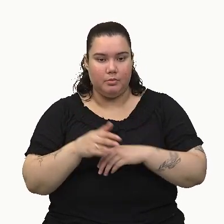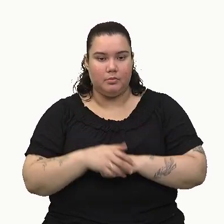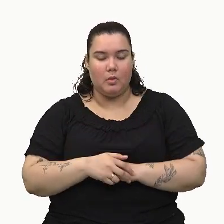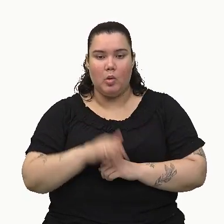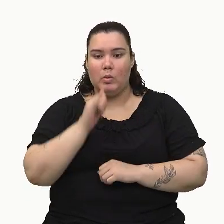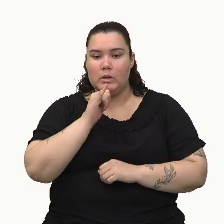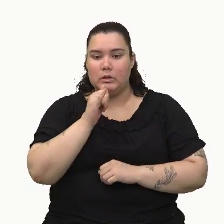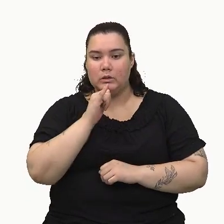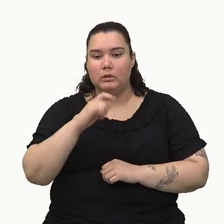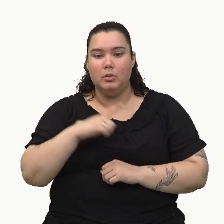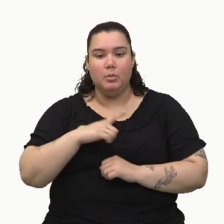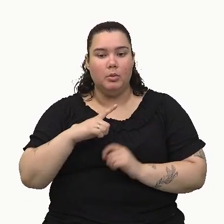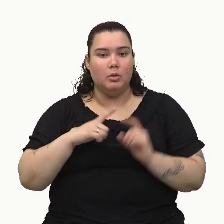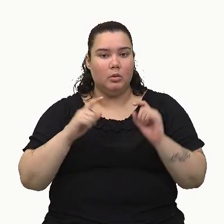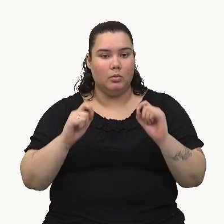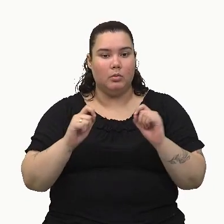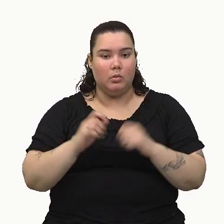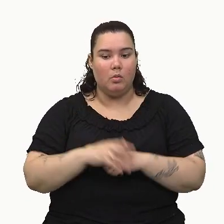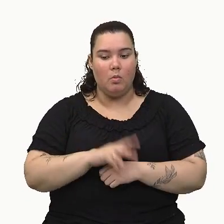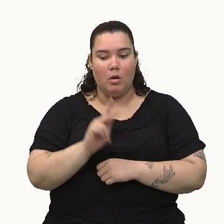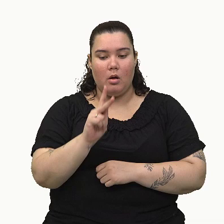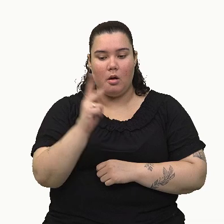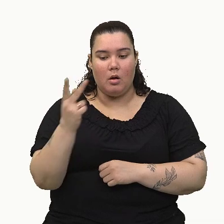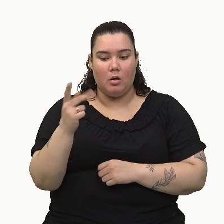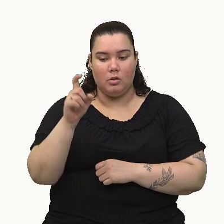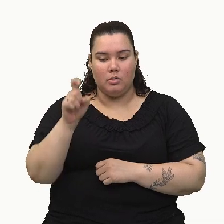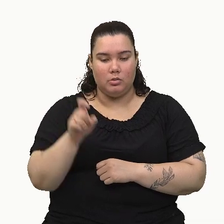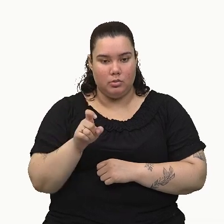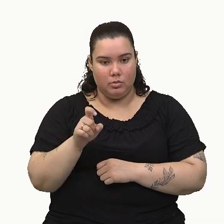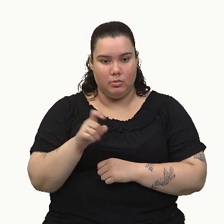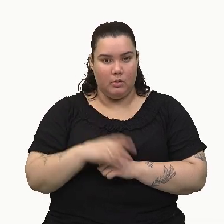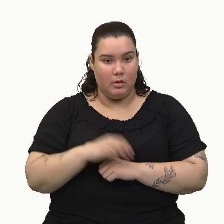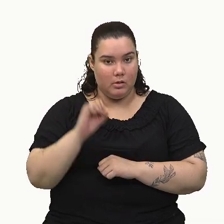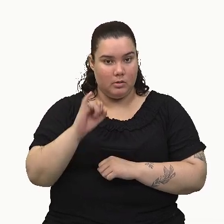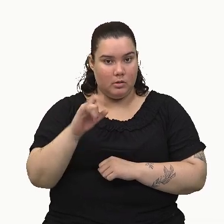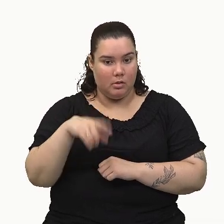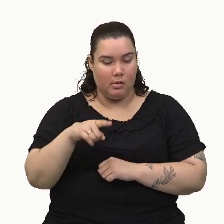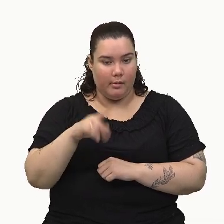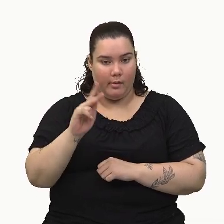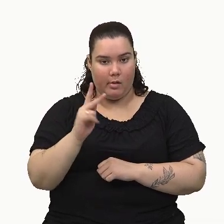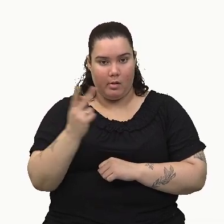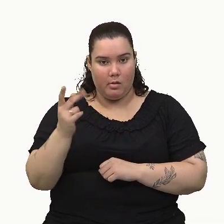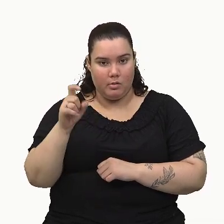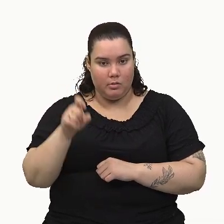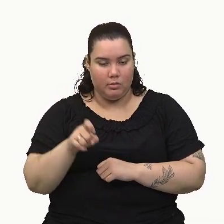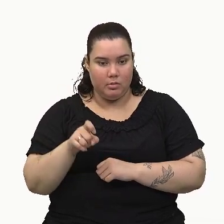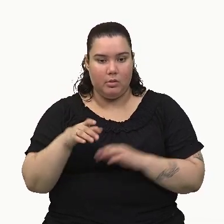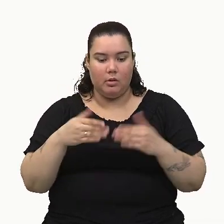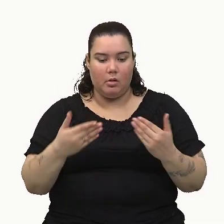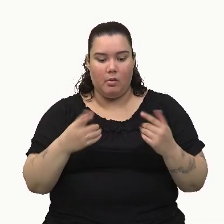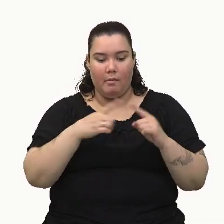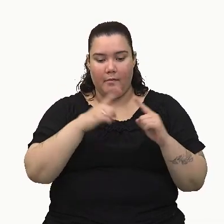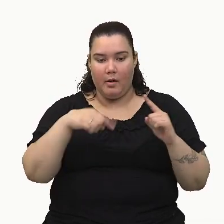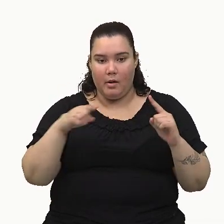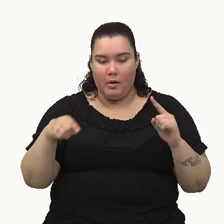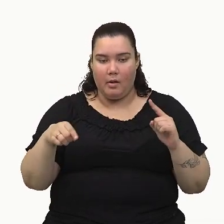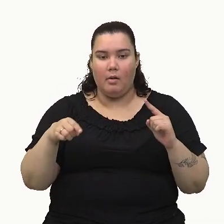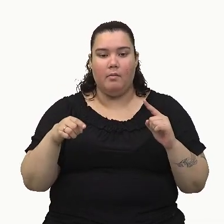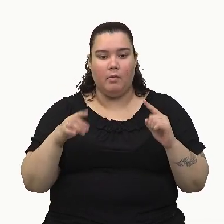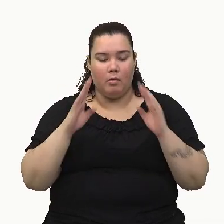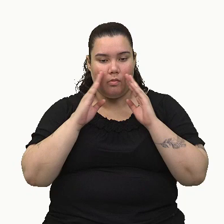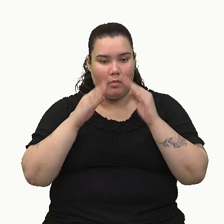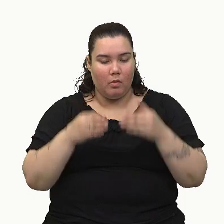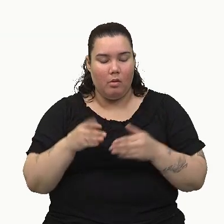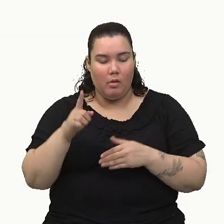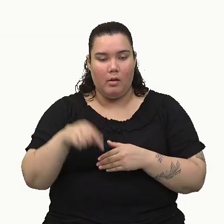nós temos h de x. Se é h de x, então a variável em questão é a